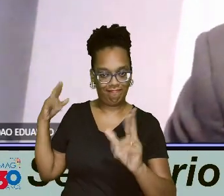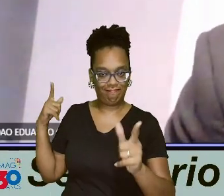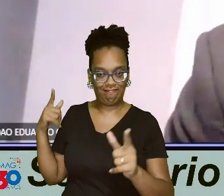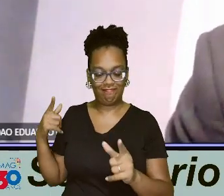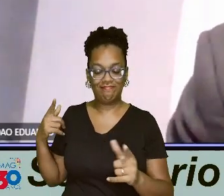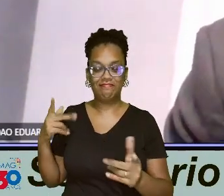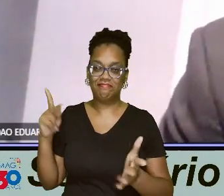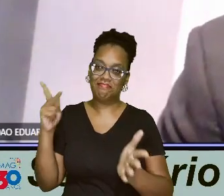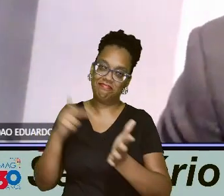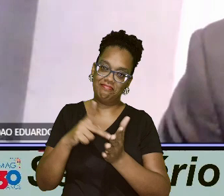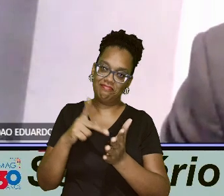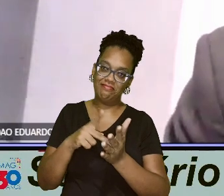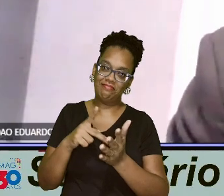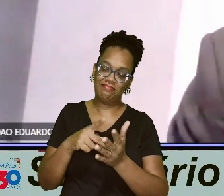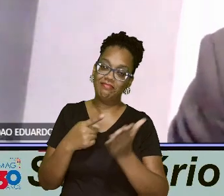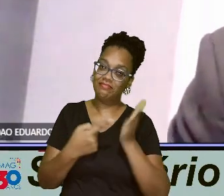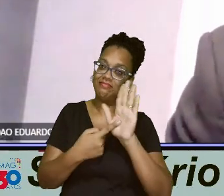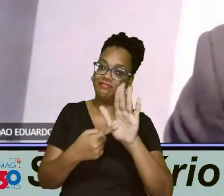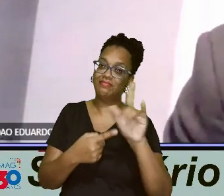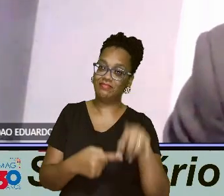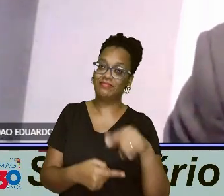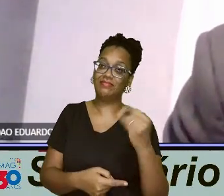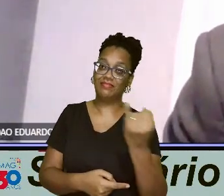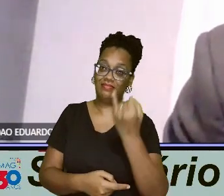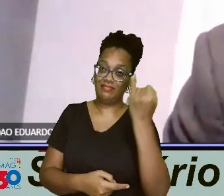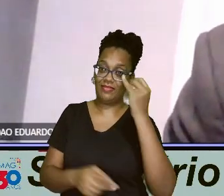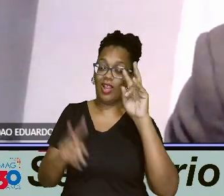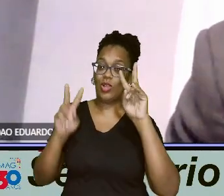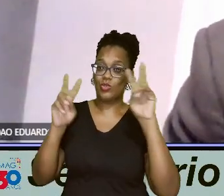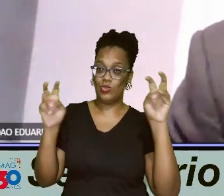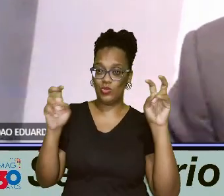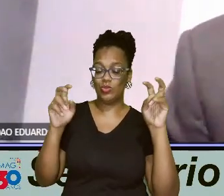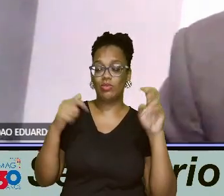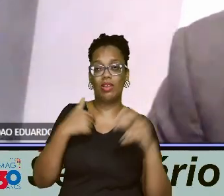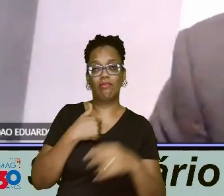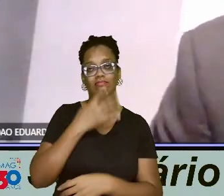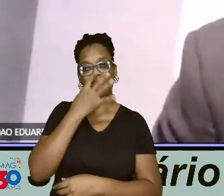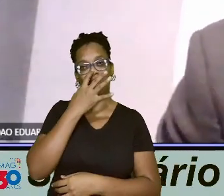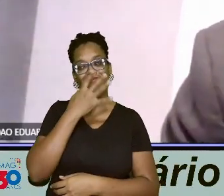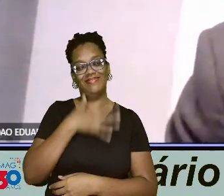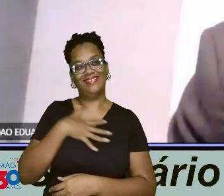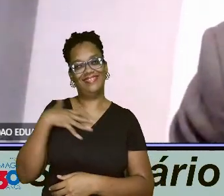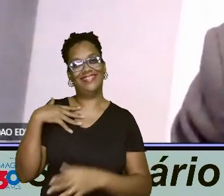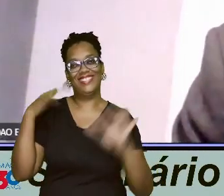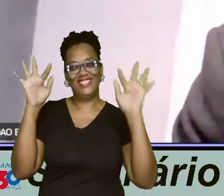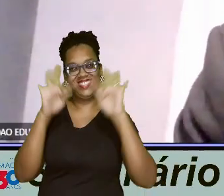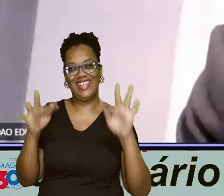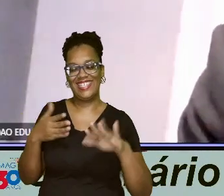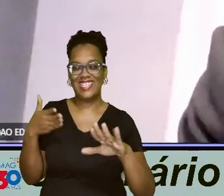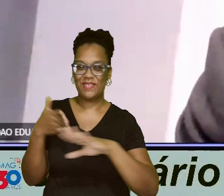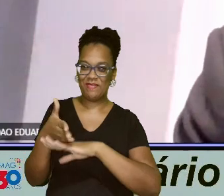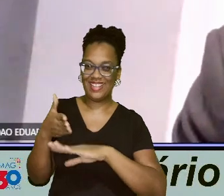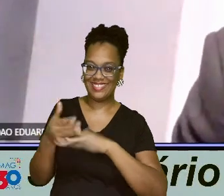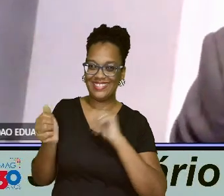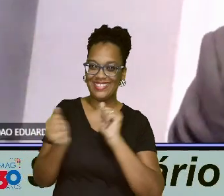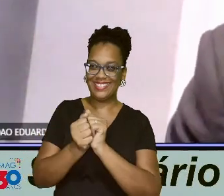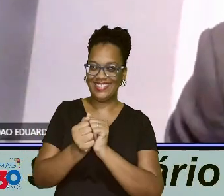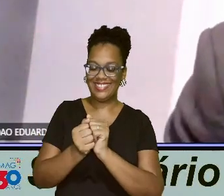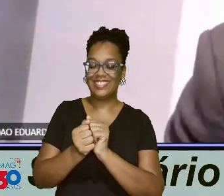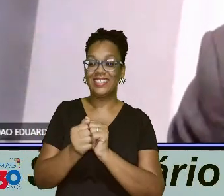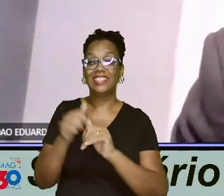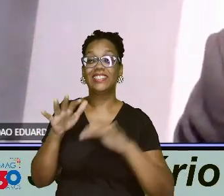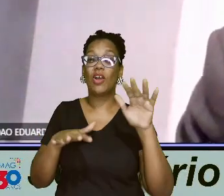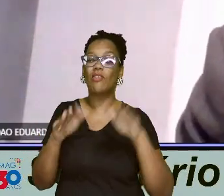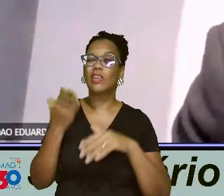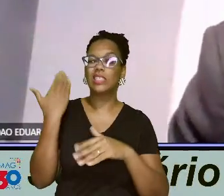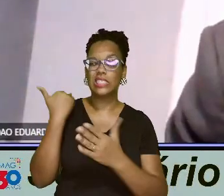realmente revela a importância do assunto, e eu fiquei muito feliz em participar. Talvez no início foi